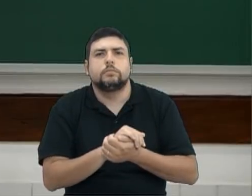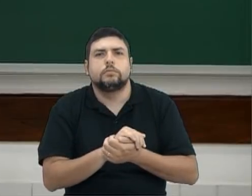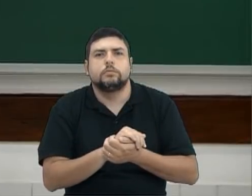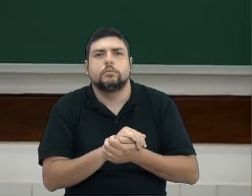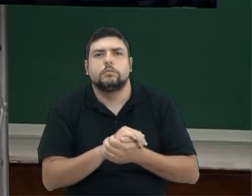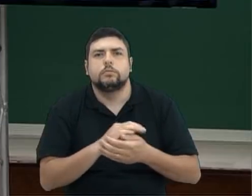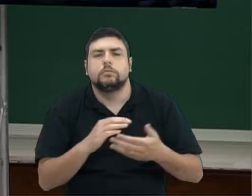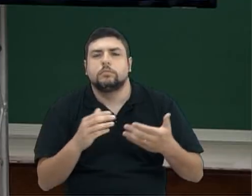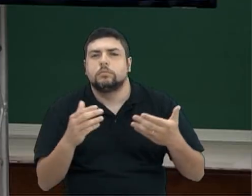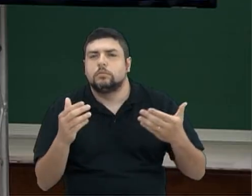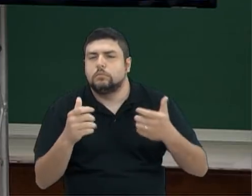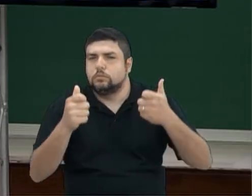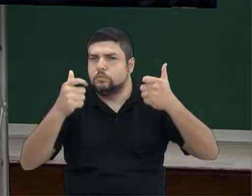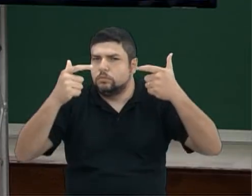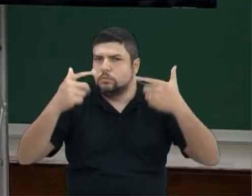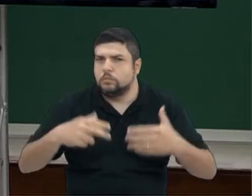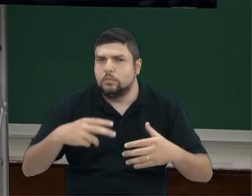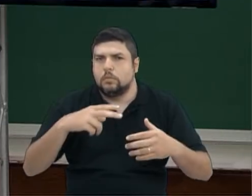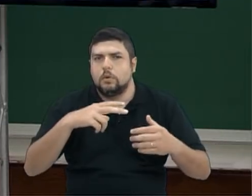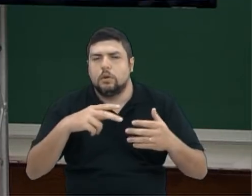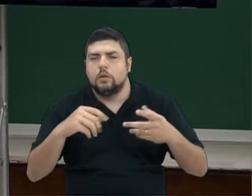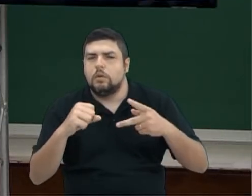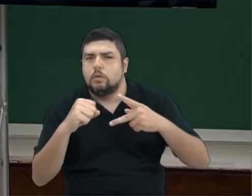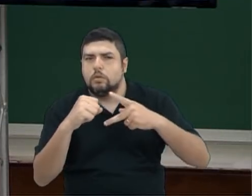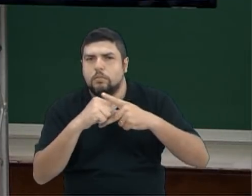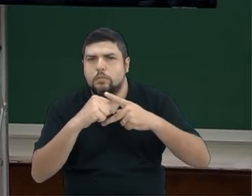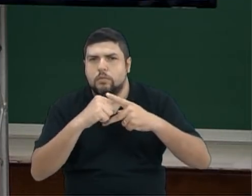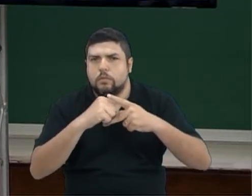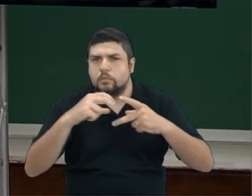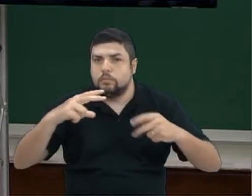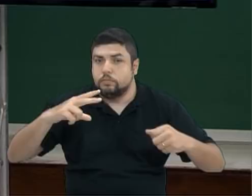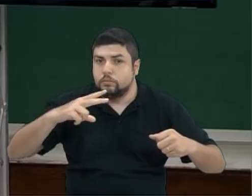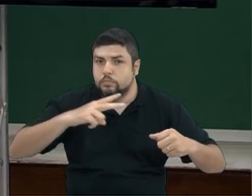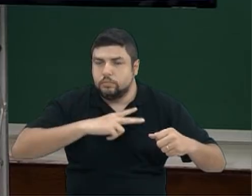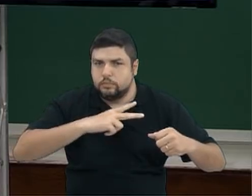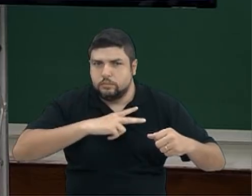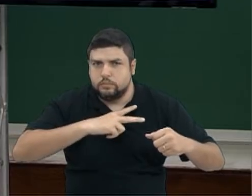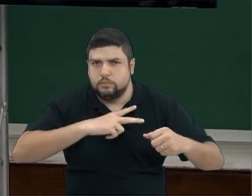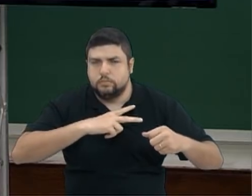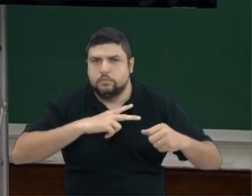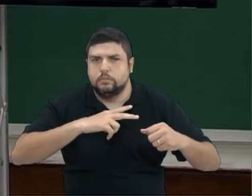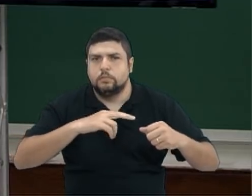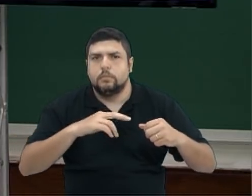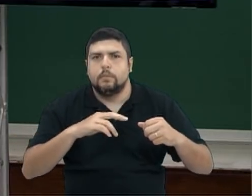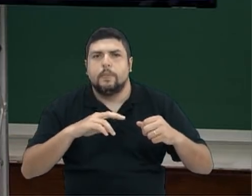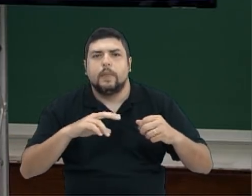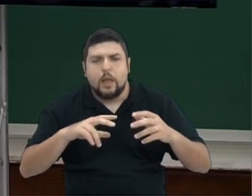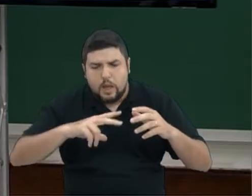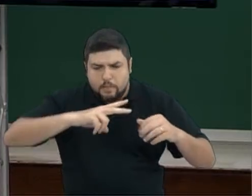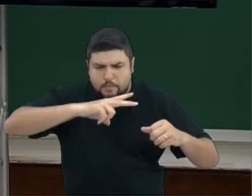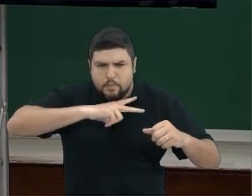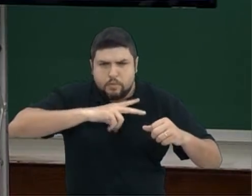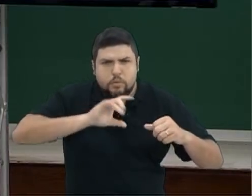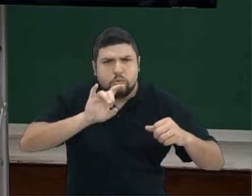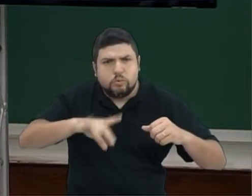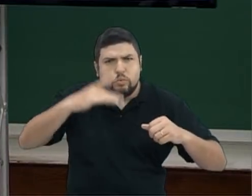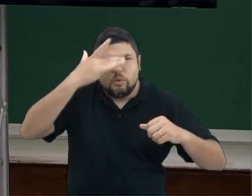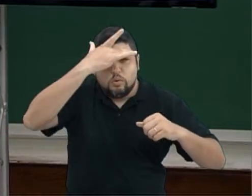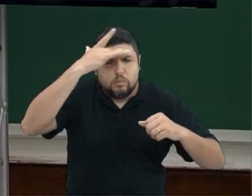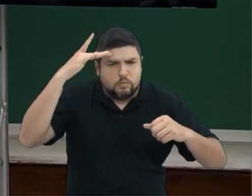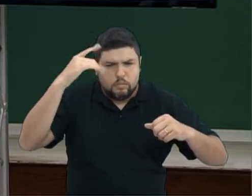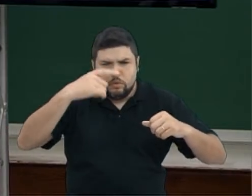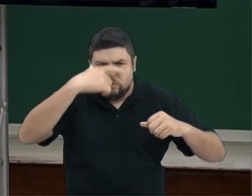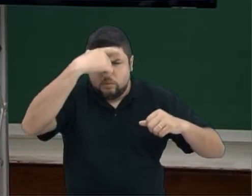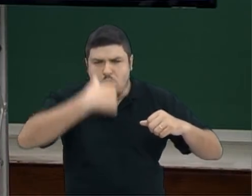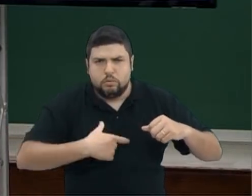pronomes pessoais. E aí, não é pronome de pessoa, mas é pronome que